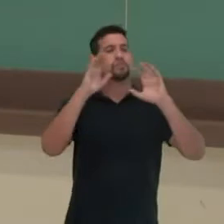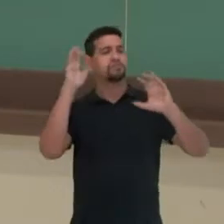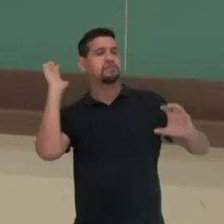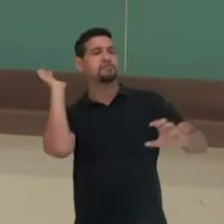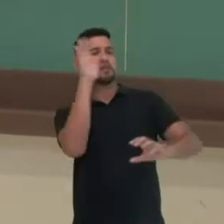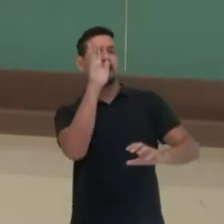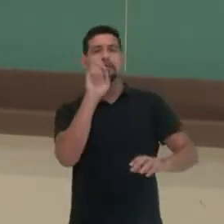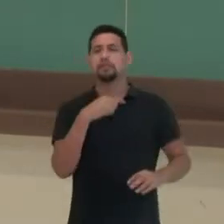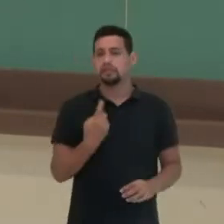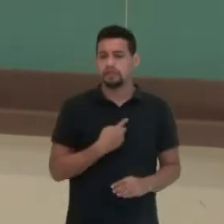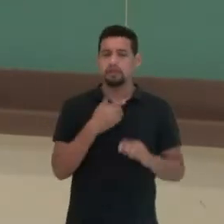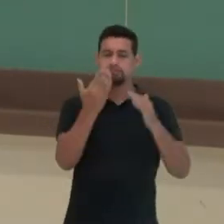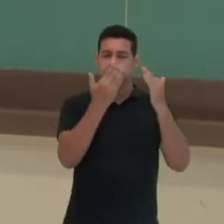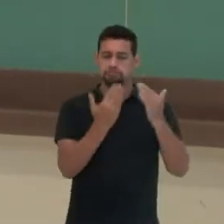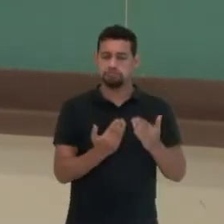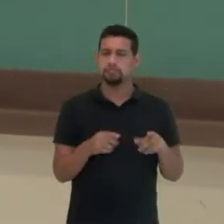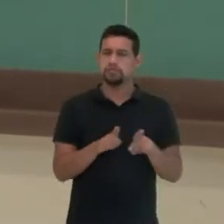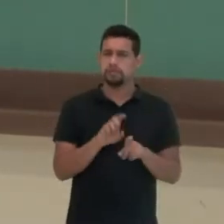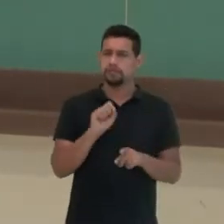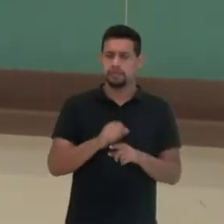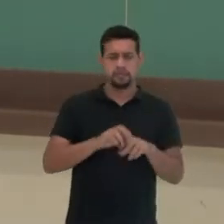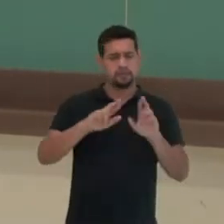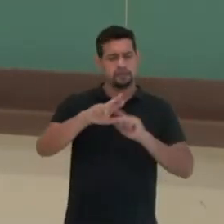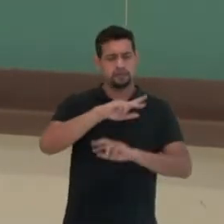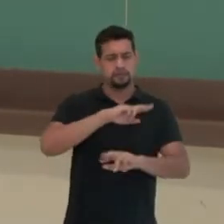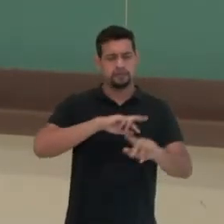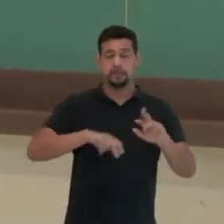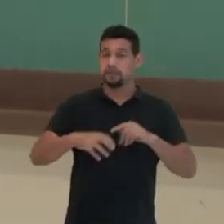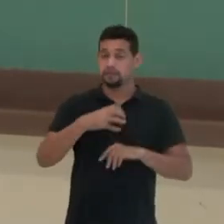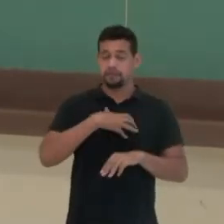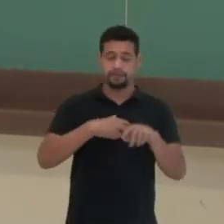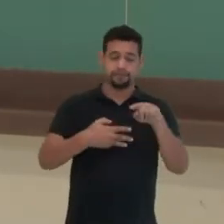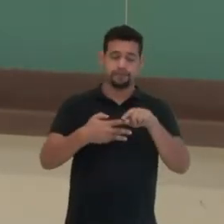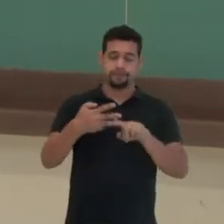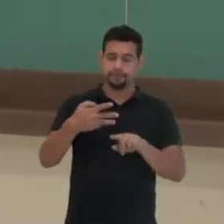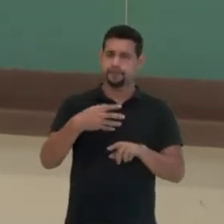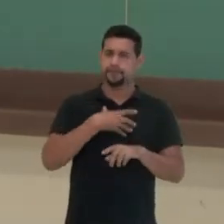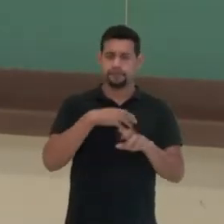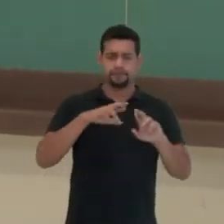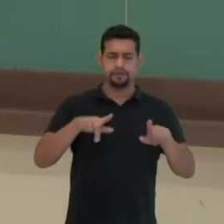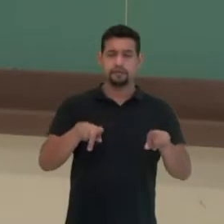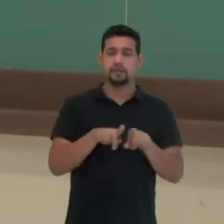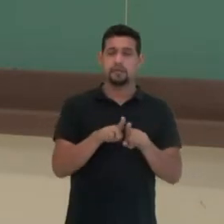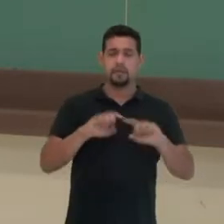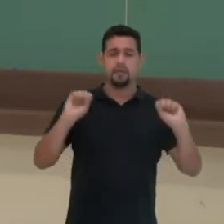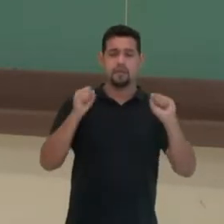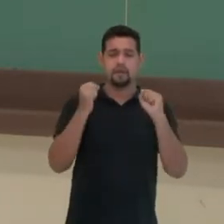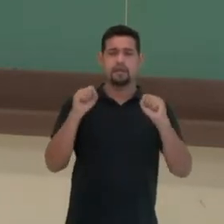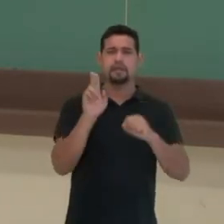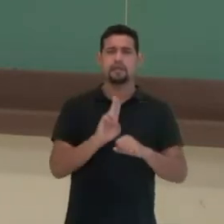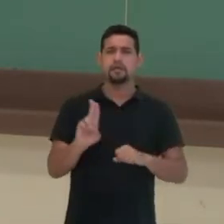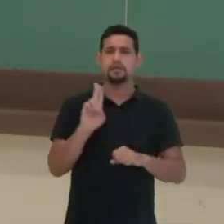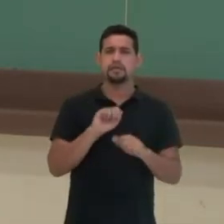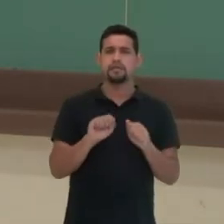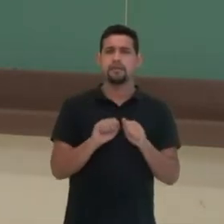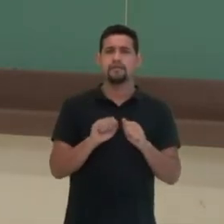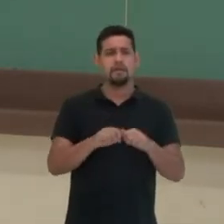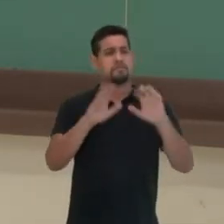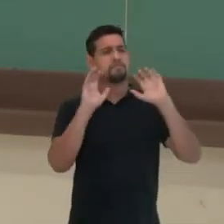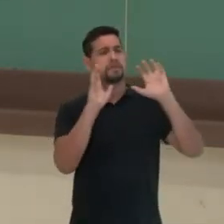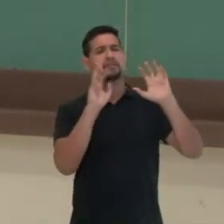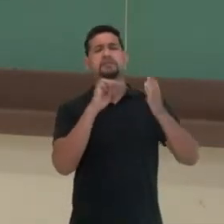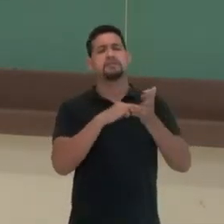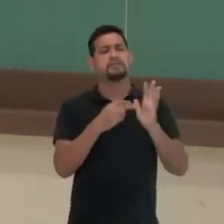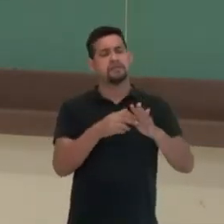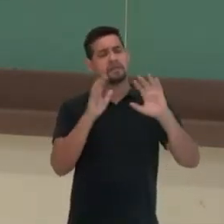gente já observa aqui diferentes posições, 3 posições diferentes aqui que o atleta ele usa para fazer o saque, né? O que é